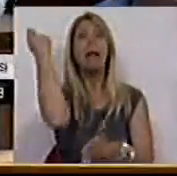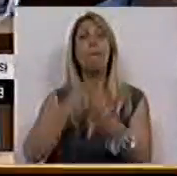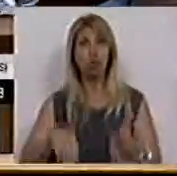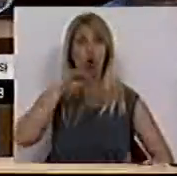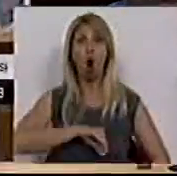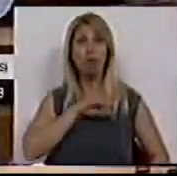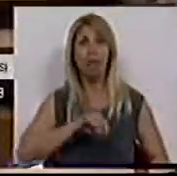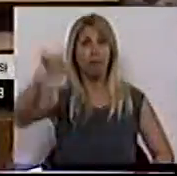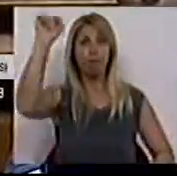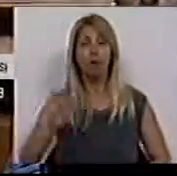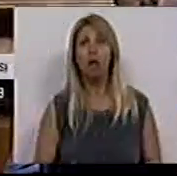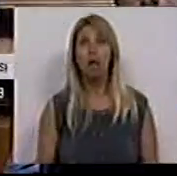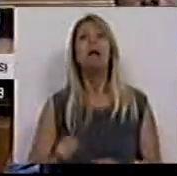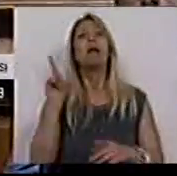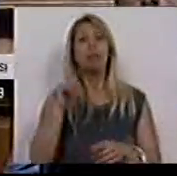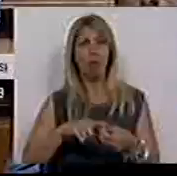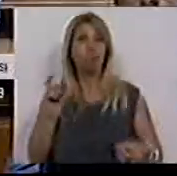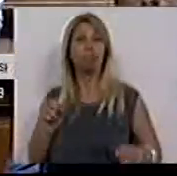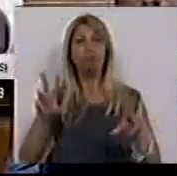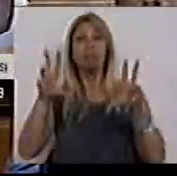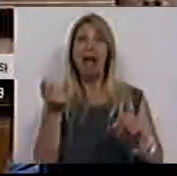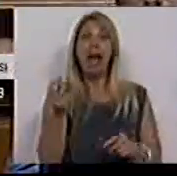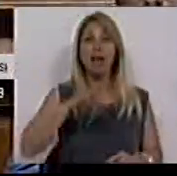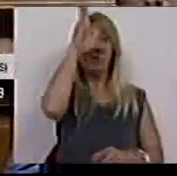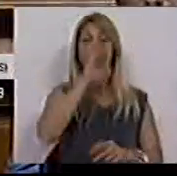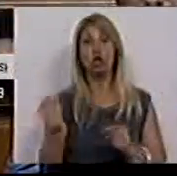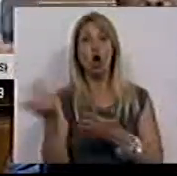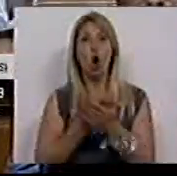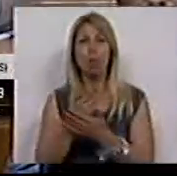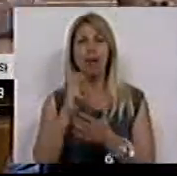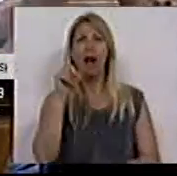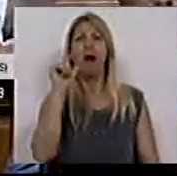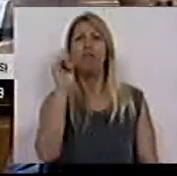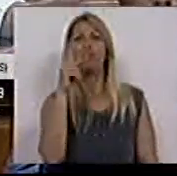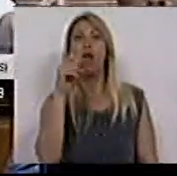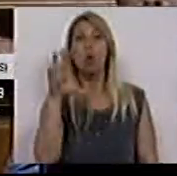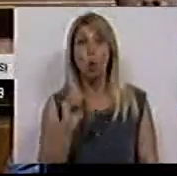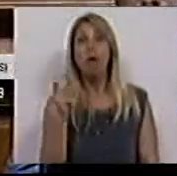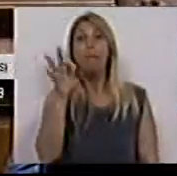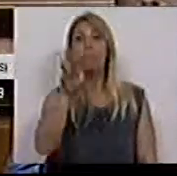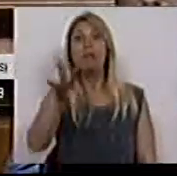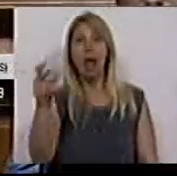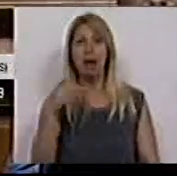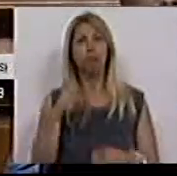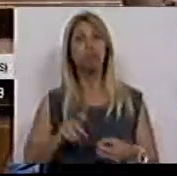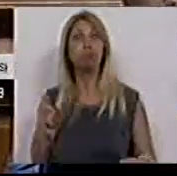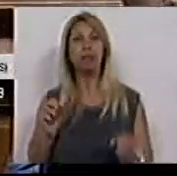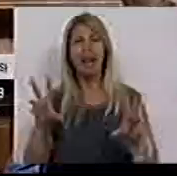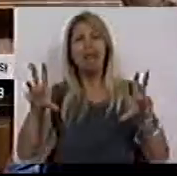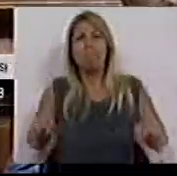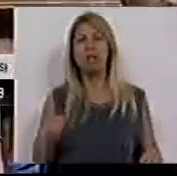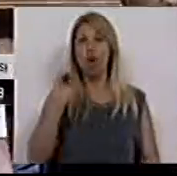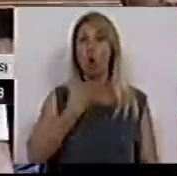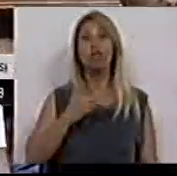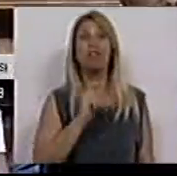recebe. Temos também a saída limpa, ex-ministro da Economia, Álvaro Santos Pereira, que teve uma saída limpinha para a OCDE.